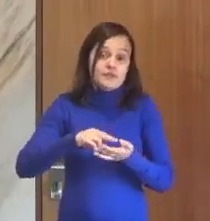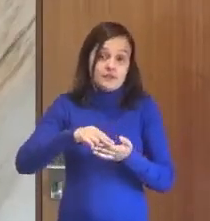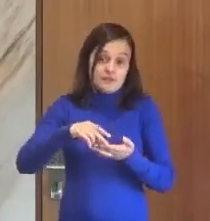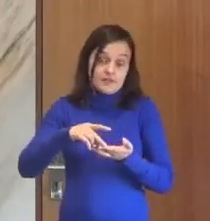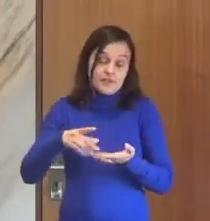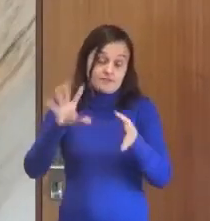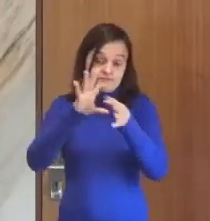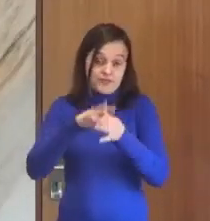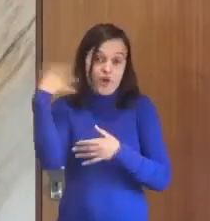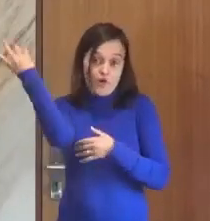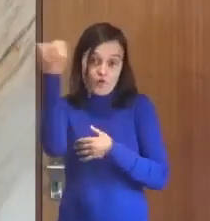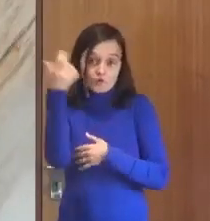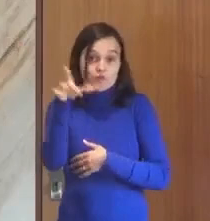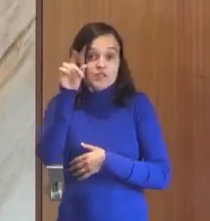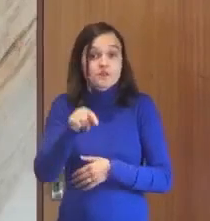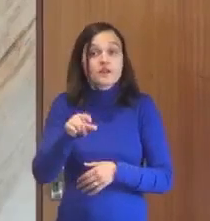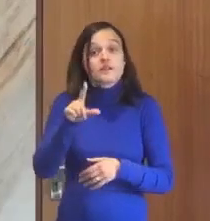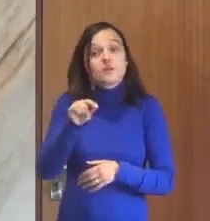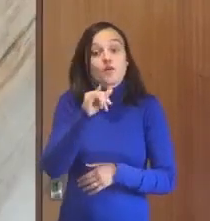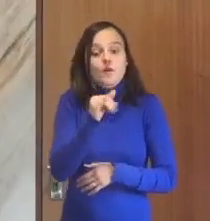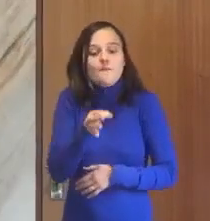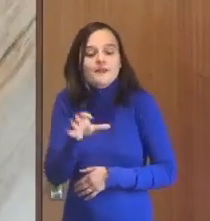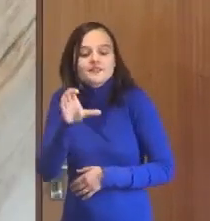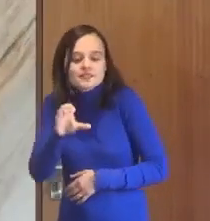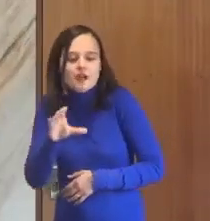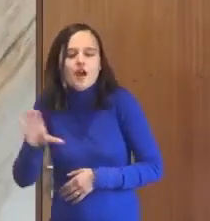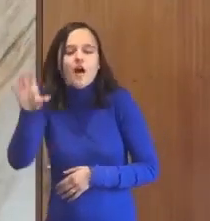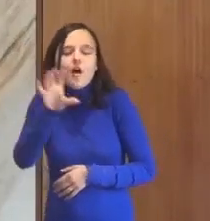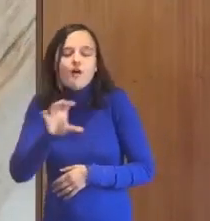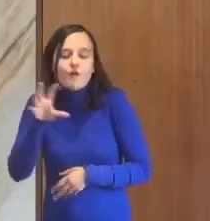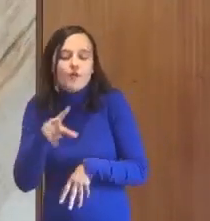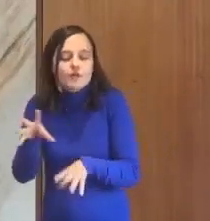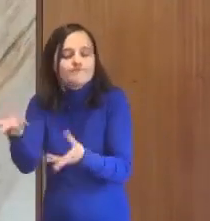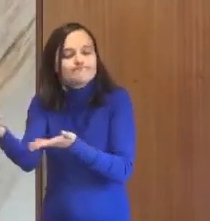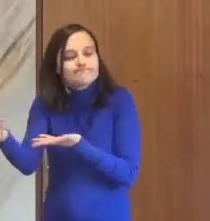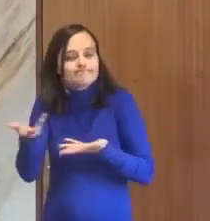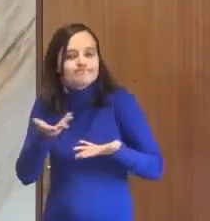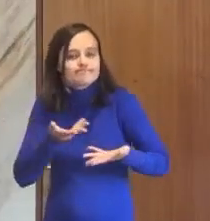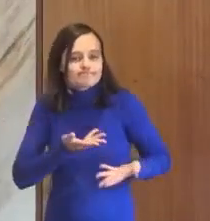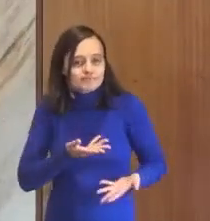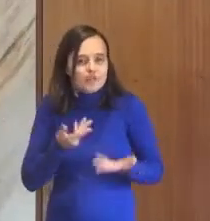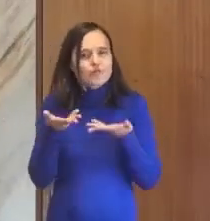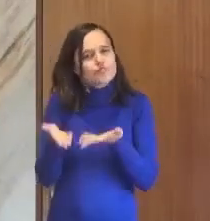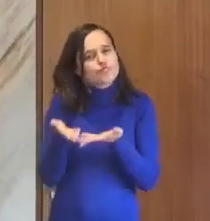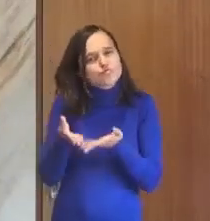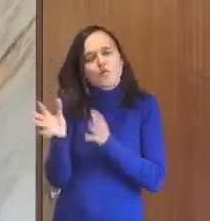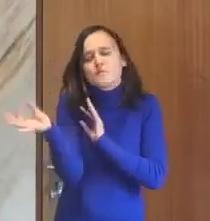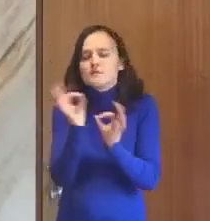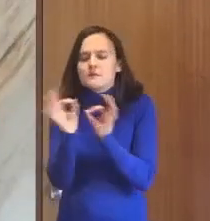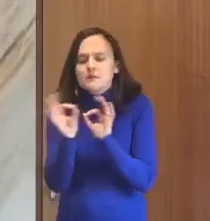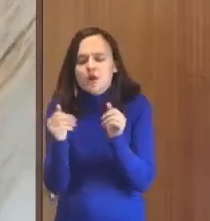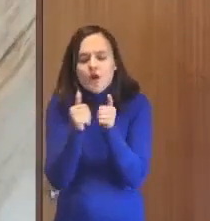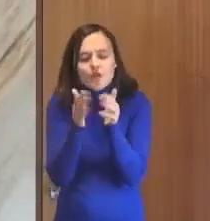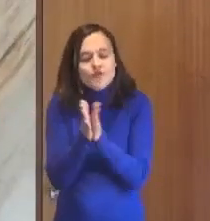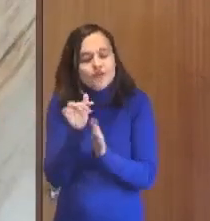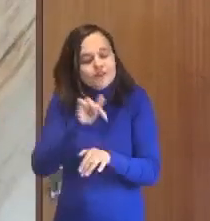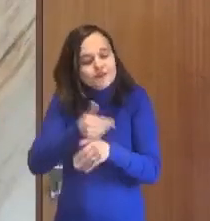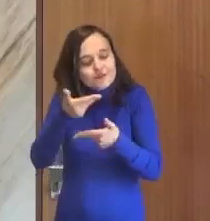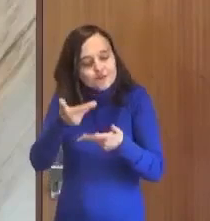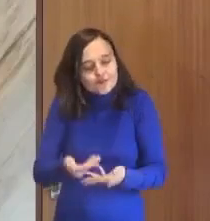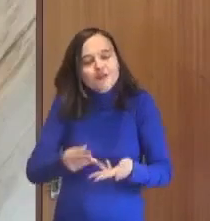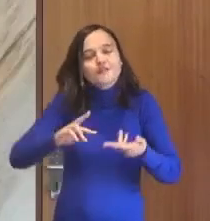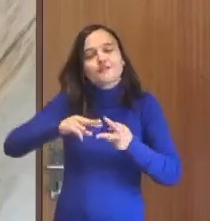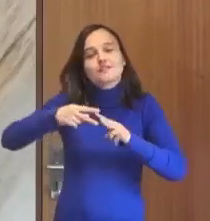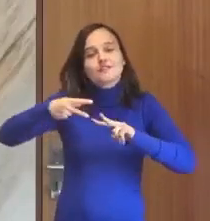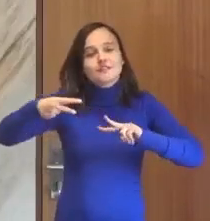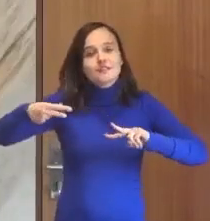agradeço também ao IPC a forma como nos acolheu e como nos ajudou a preparar todos estes momentos em que o município se